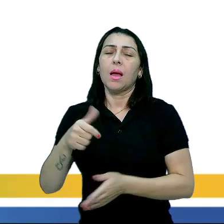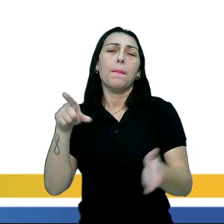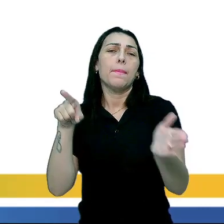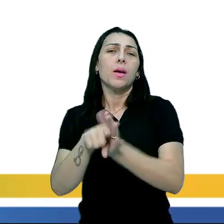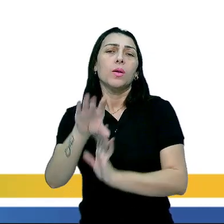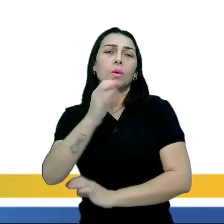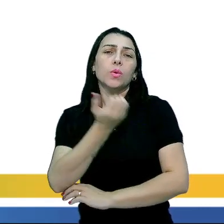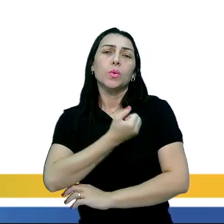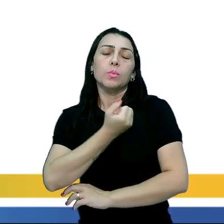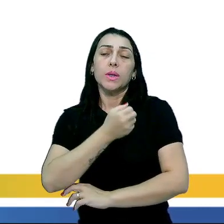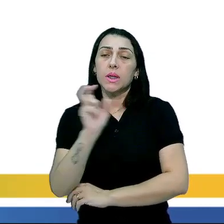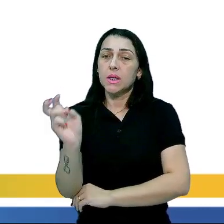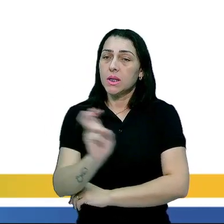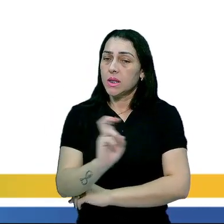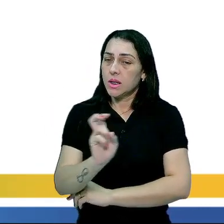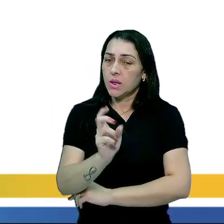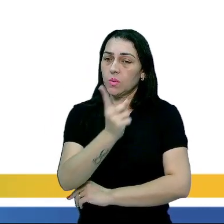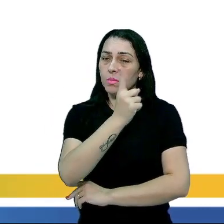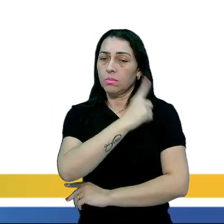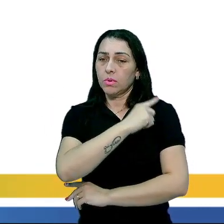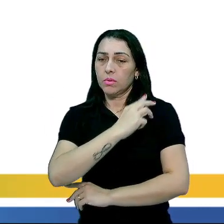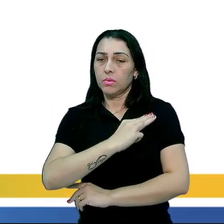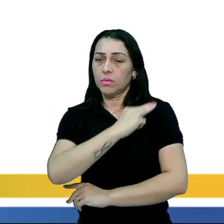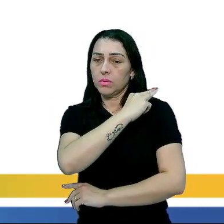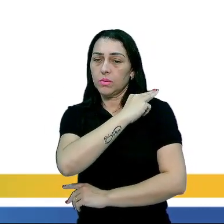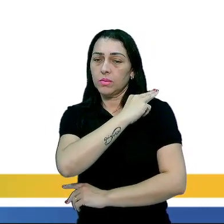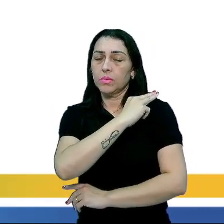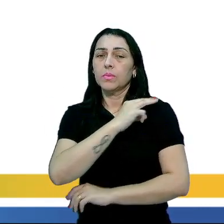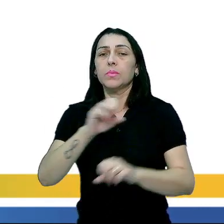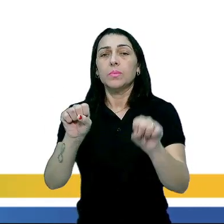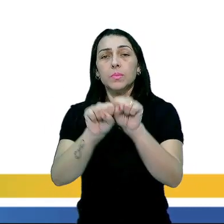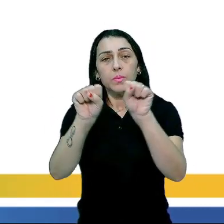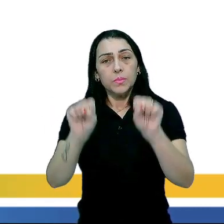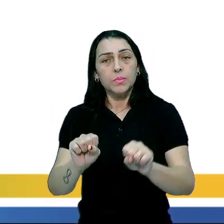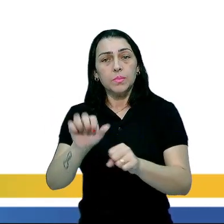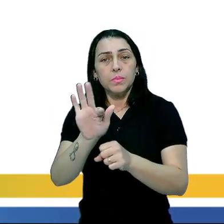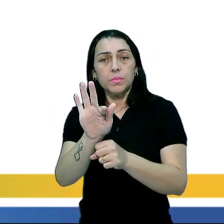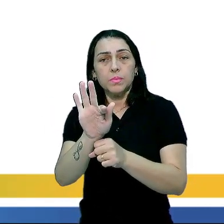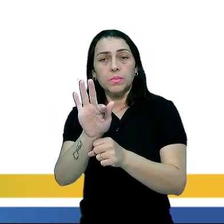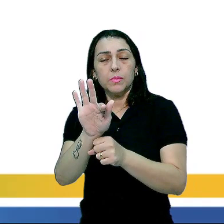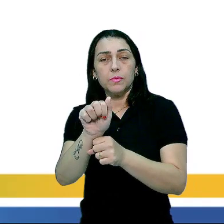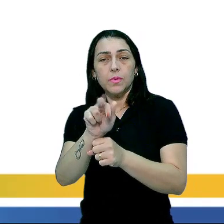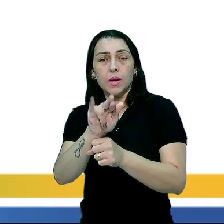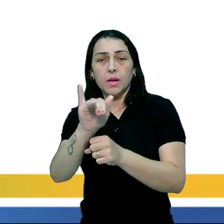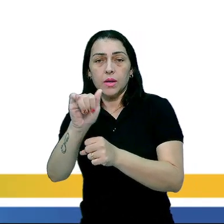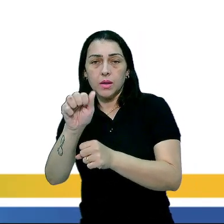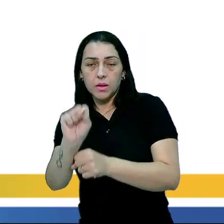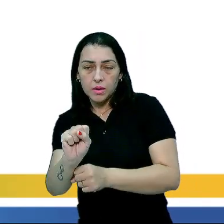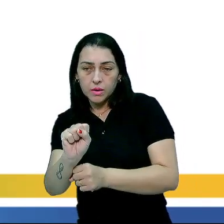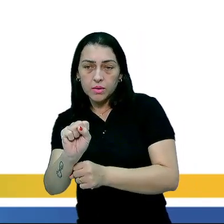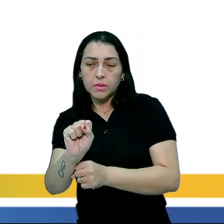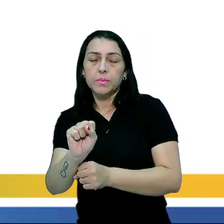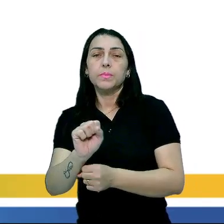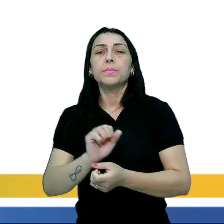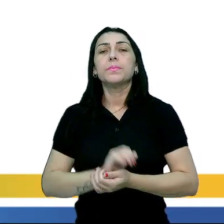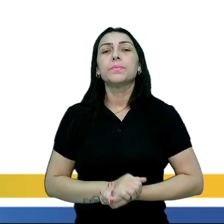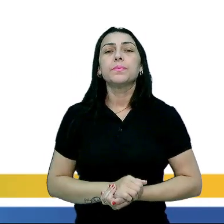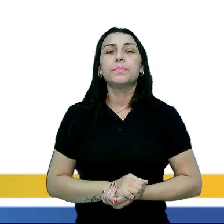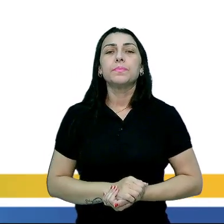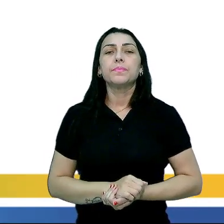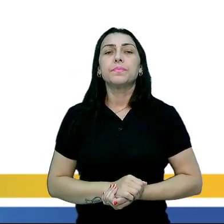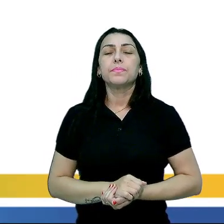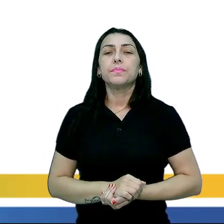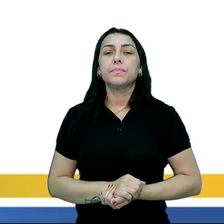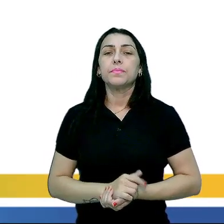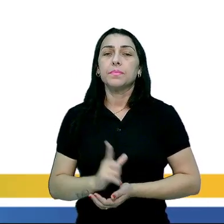aquele material que nós estamos utilizando do Sistema Farias Brito de Ensino. Esse é o volume 1.